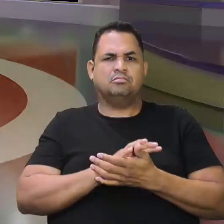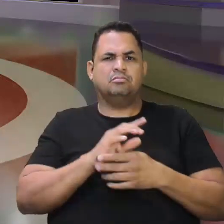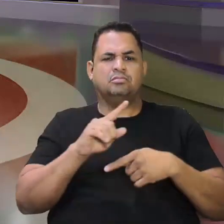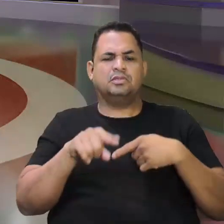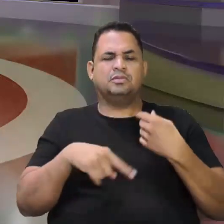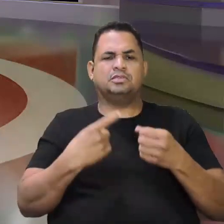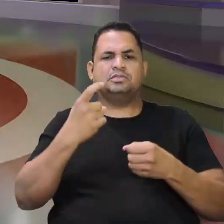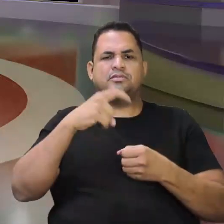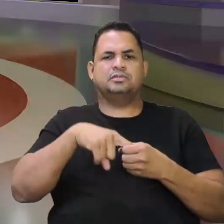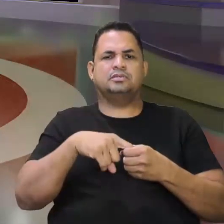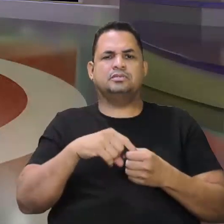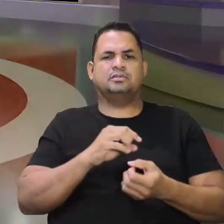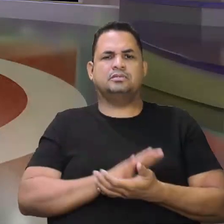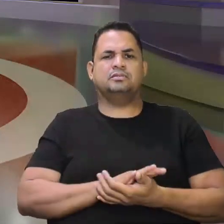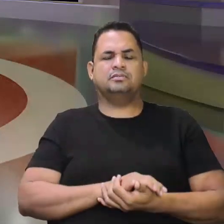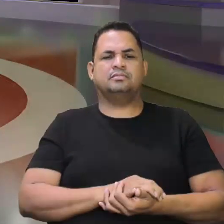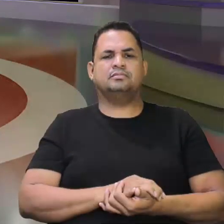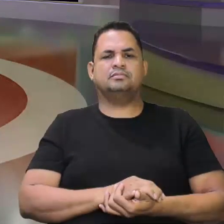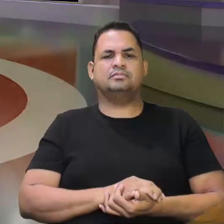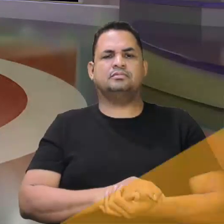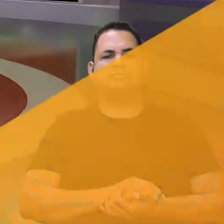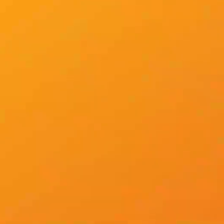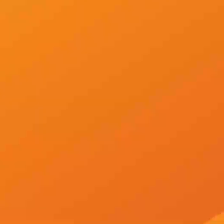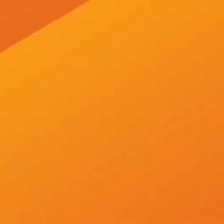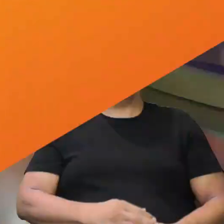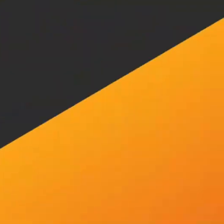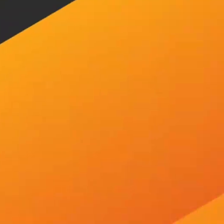vamos voltar daqui a pouco. See ya!